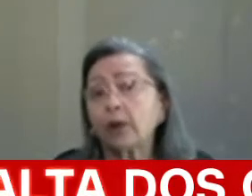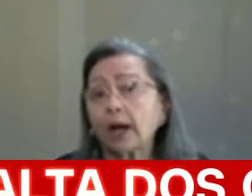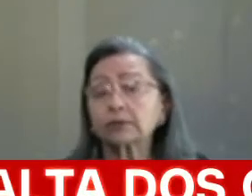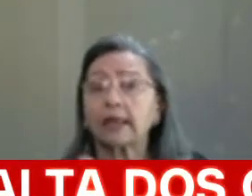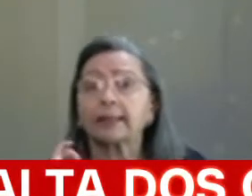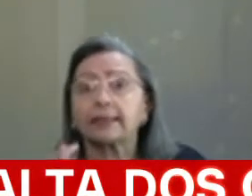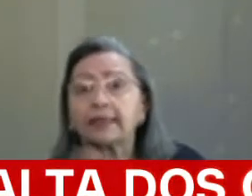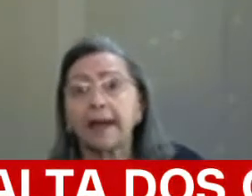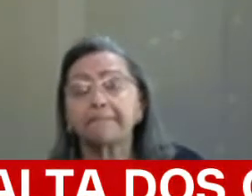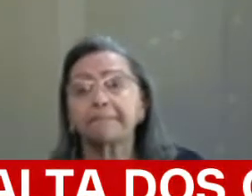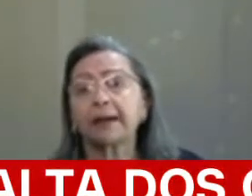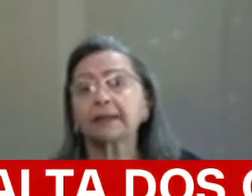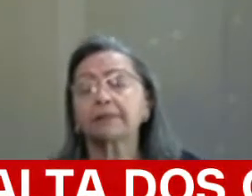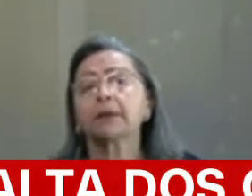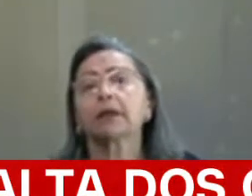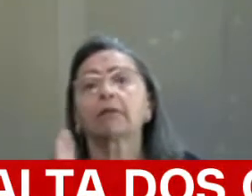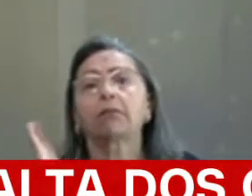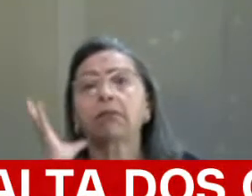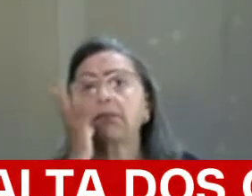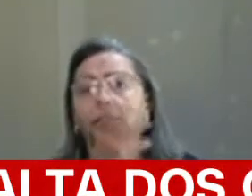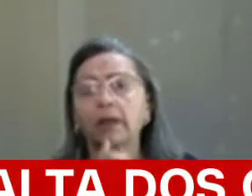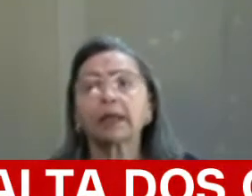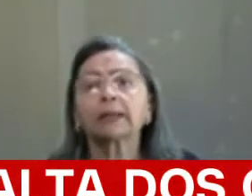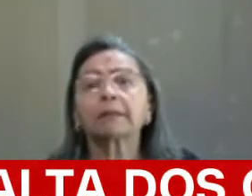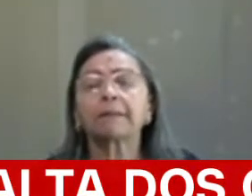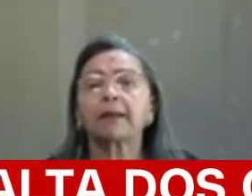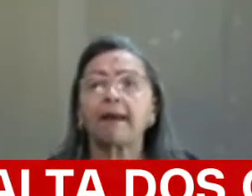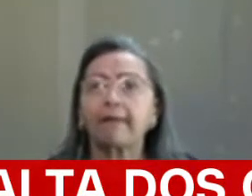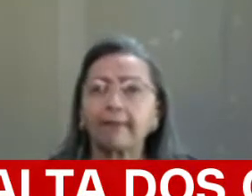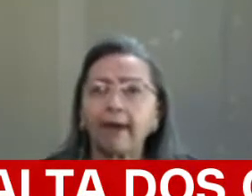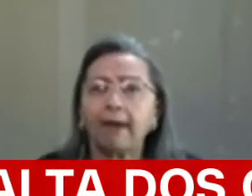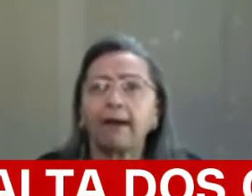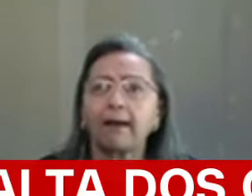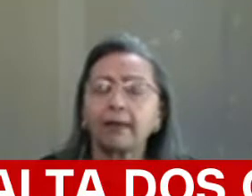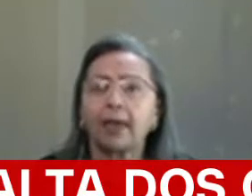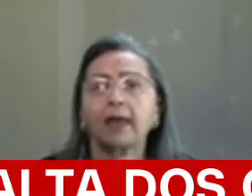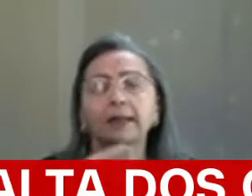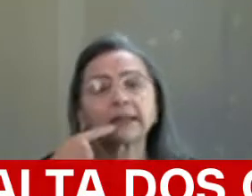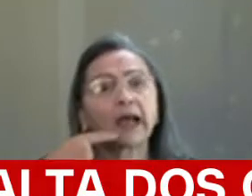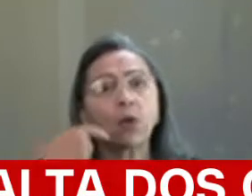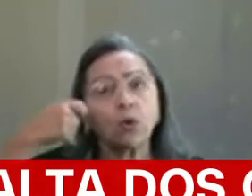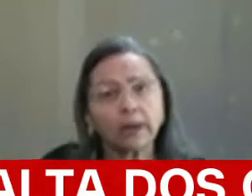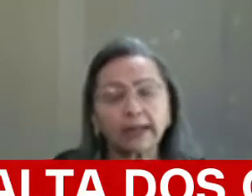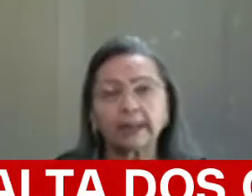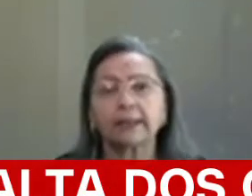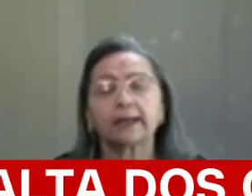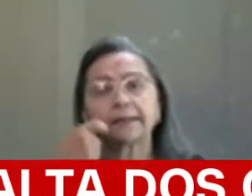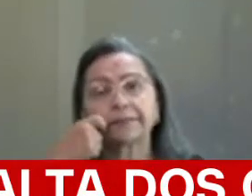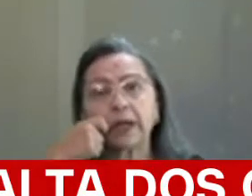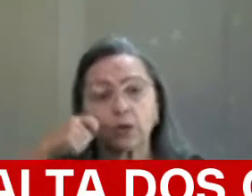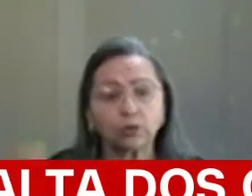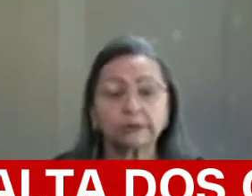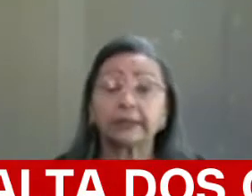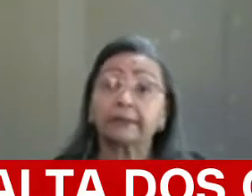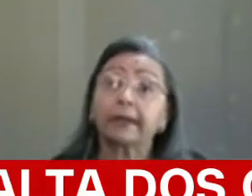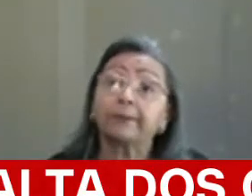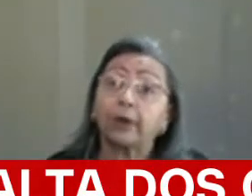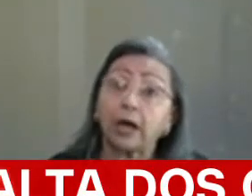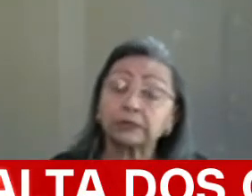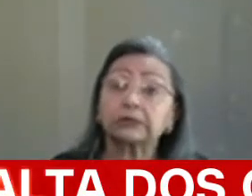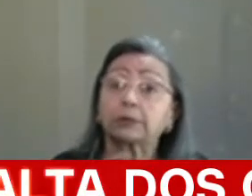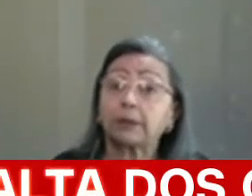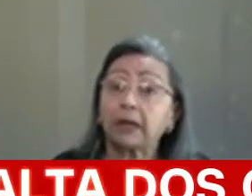pela prolongada guerra na Ucrânia e também pelos desdobramentos da crise